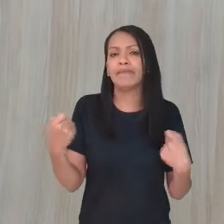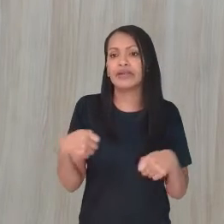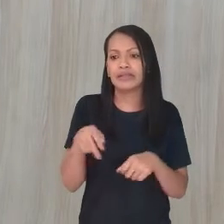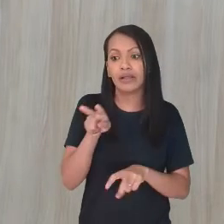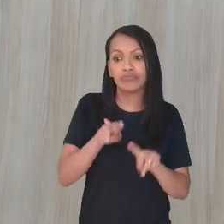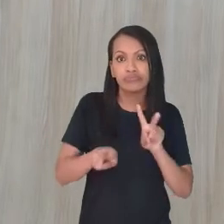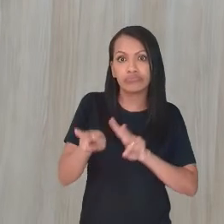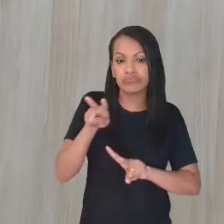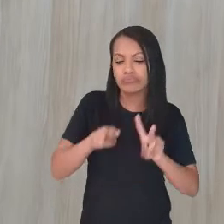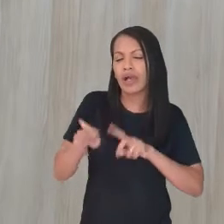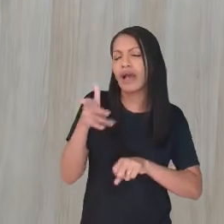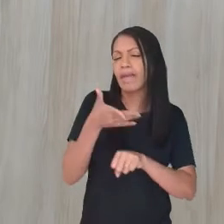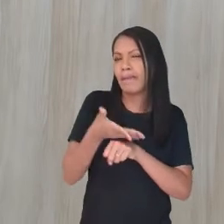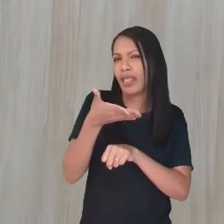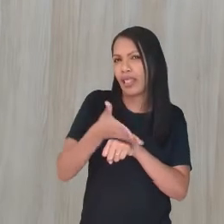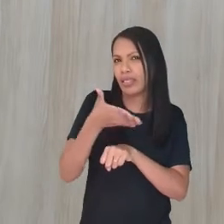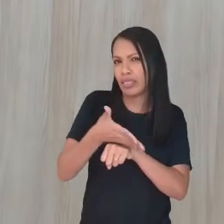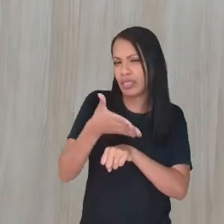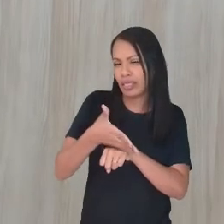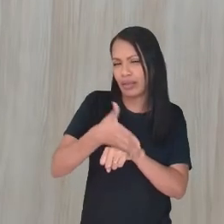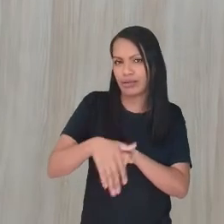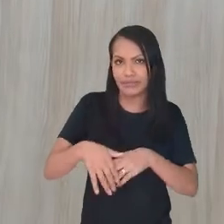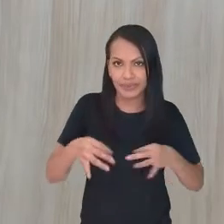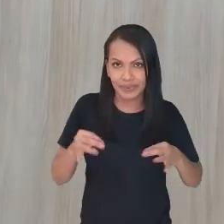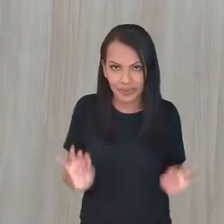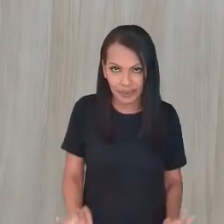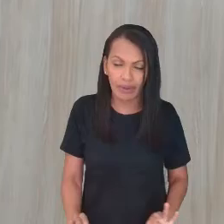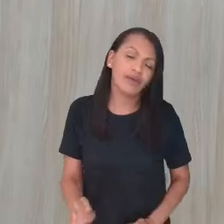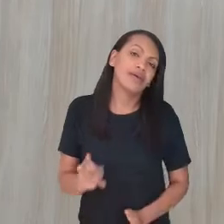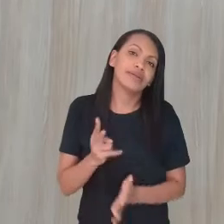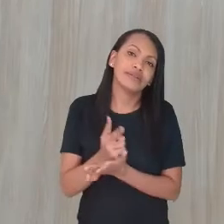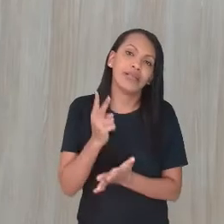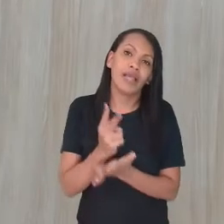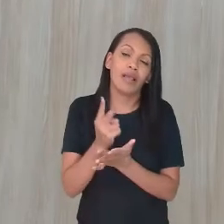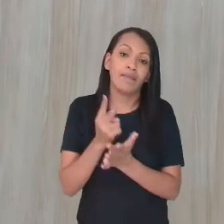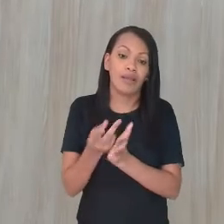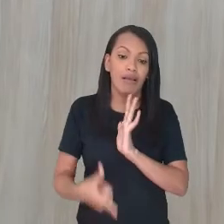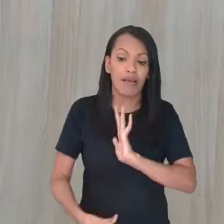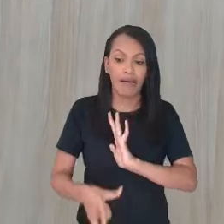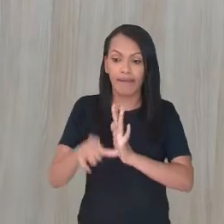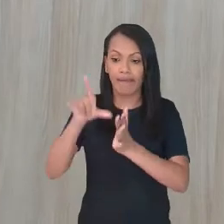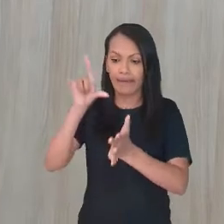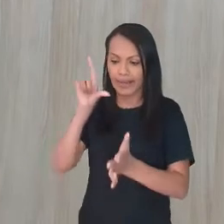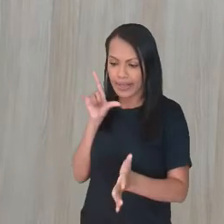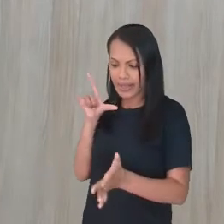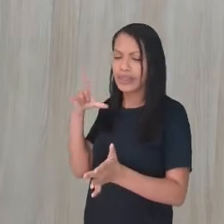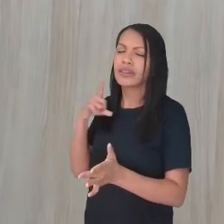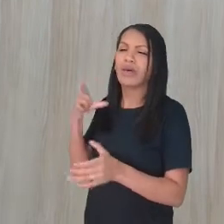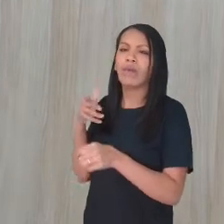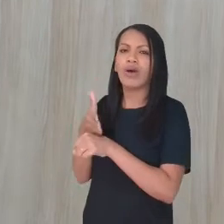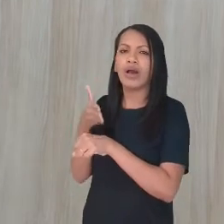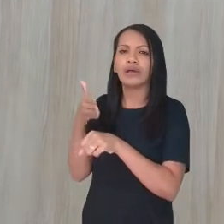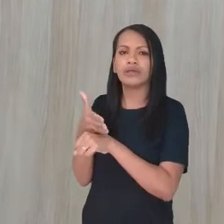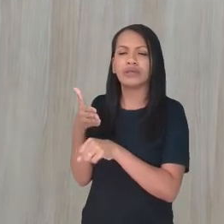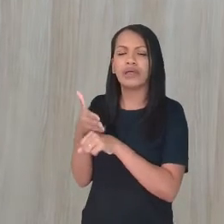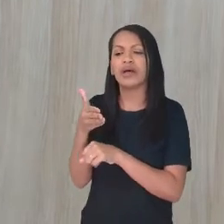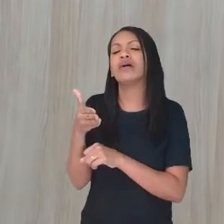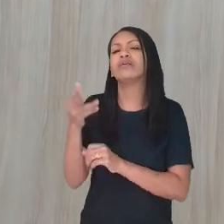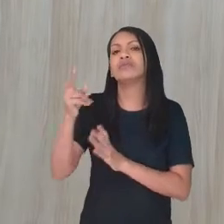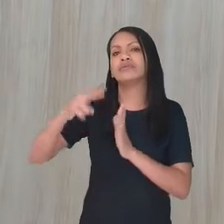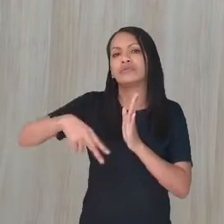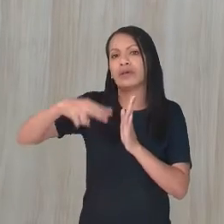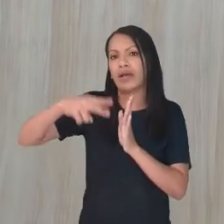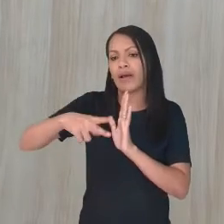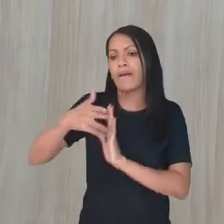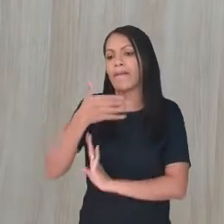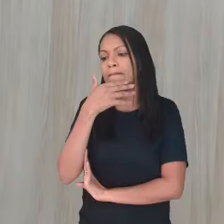leitura, certo? Então, é sempre desde cedo que a gente vai tendo acesso à leitura, os pais vão